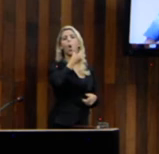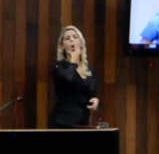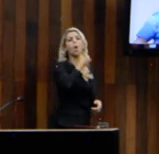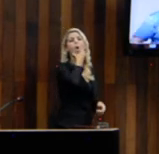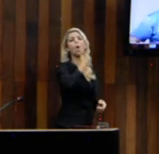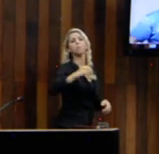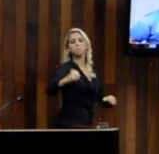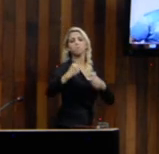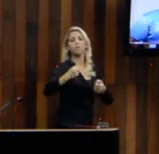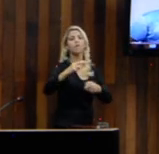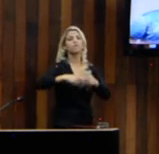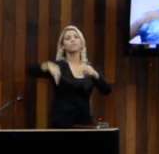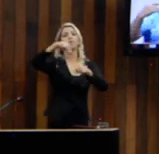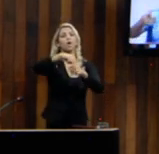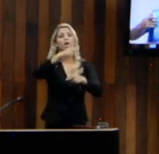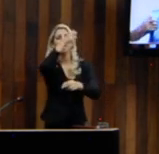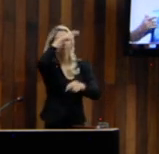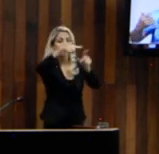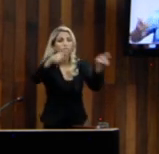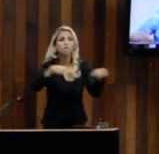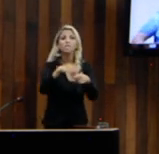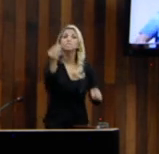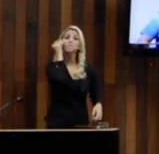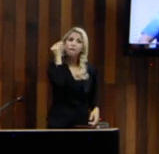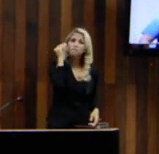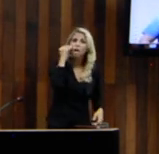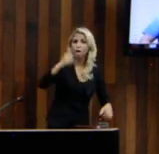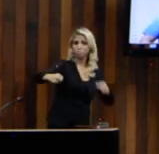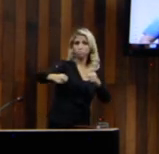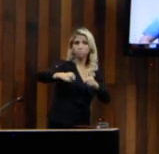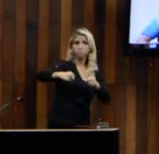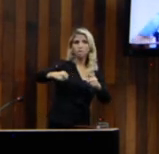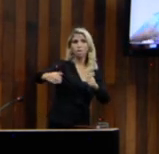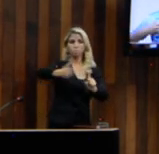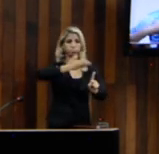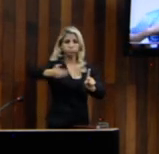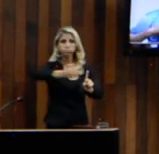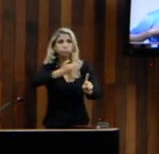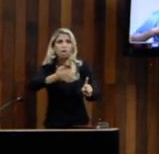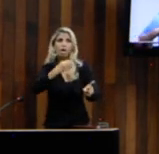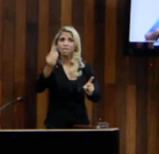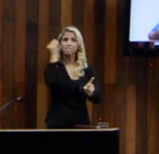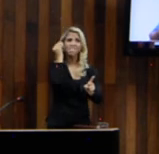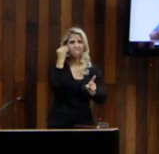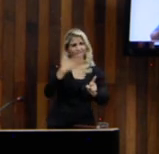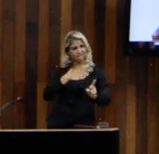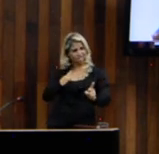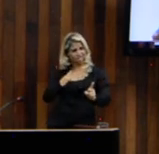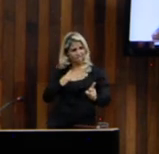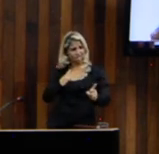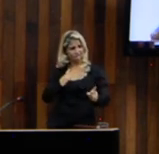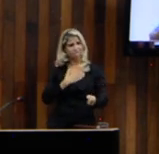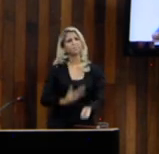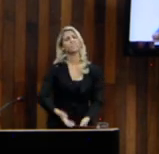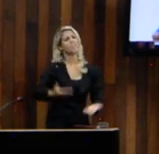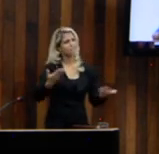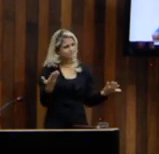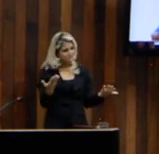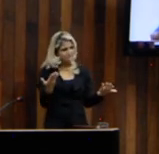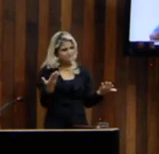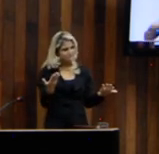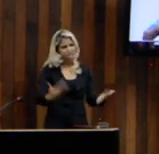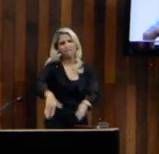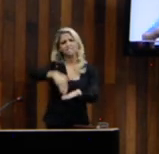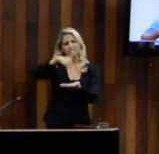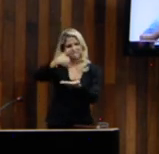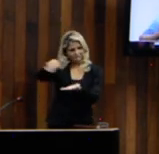pra cima da gente, já bateu. Ainda foi pra cima da gente tentar agredir a gente. Eleitão, é um homem desse, é um secretário desse,